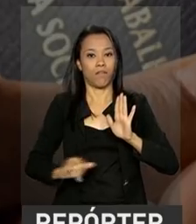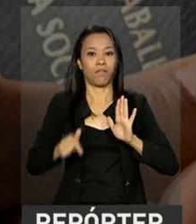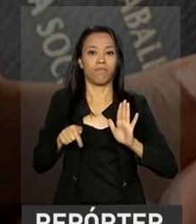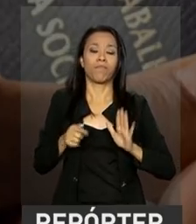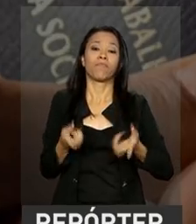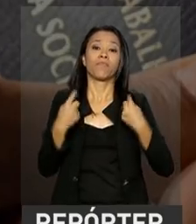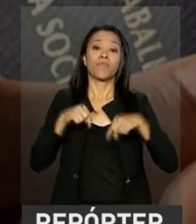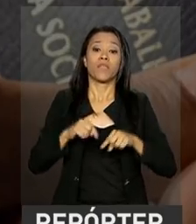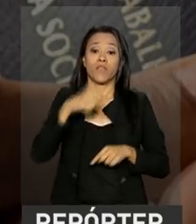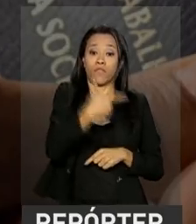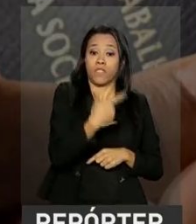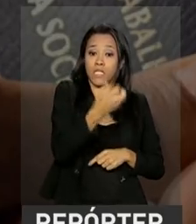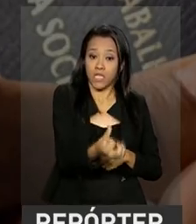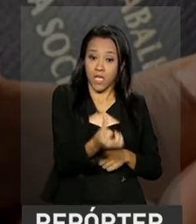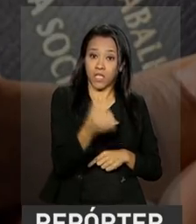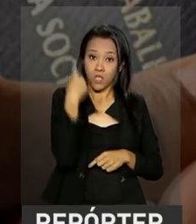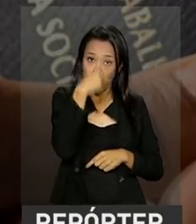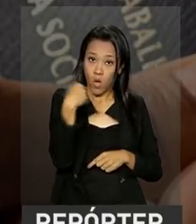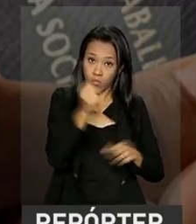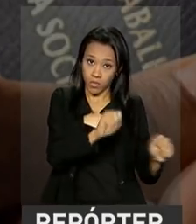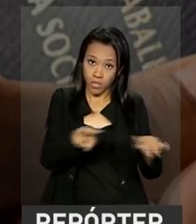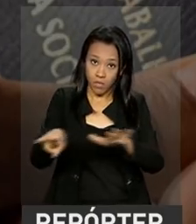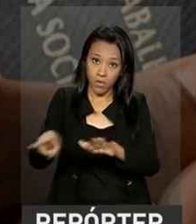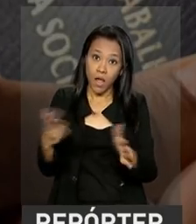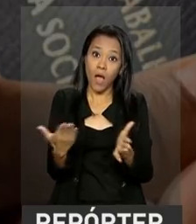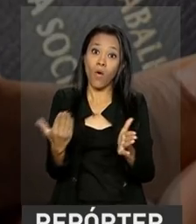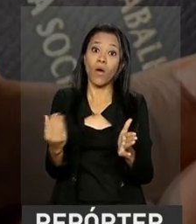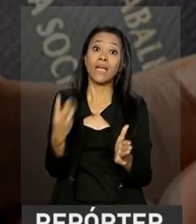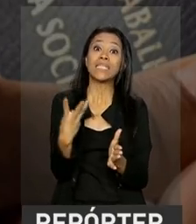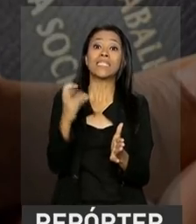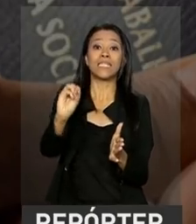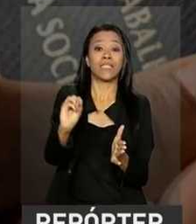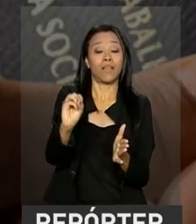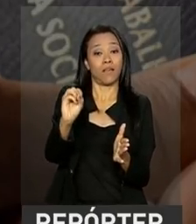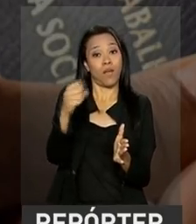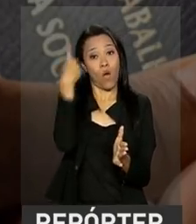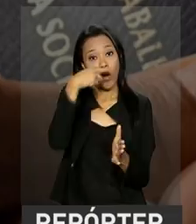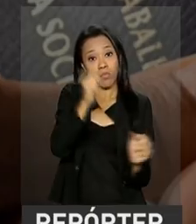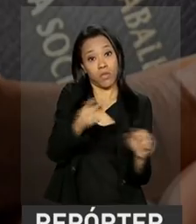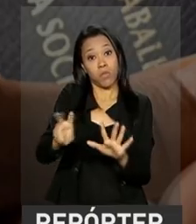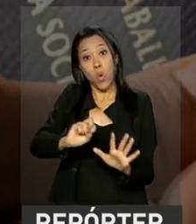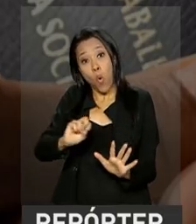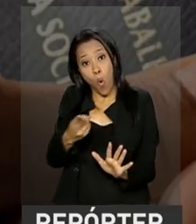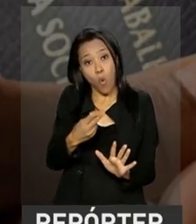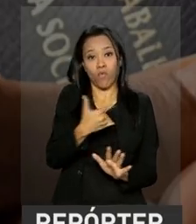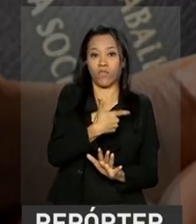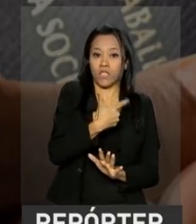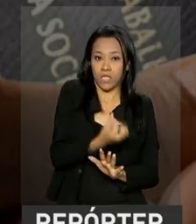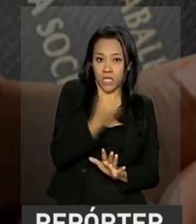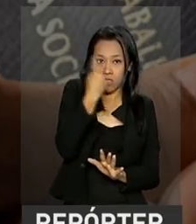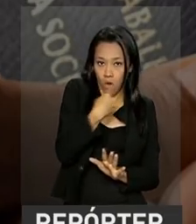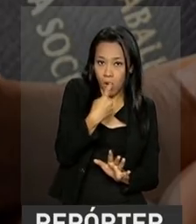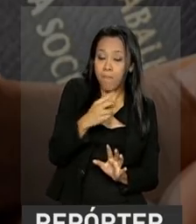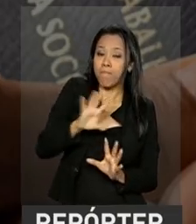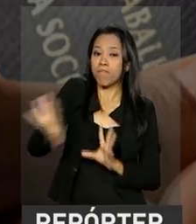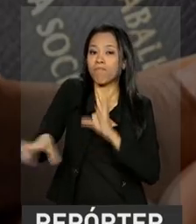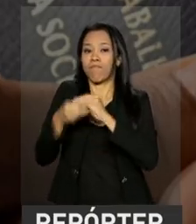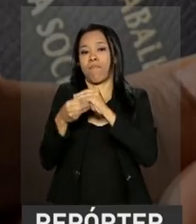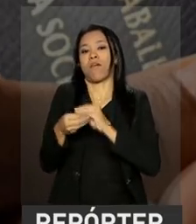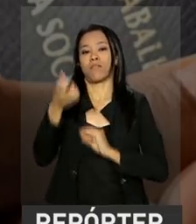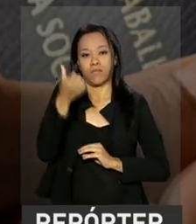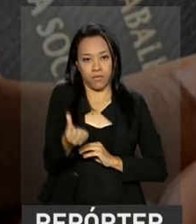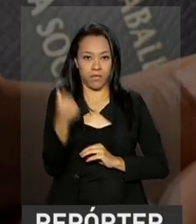passa de 26 horas semanais para 30 horas por semana ou para 26 horas semanais mais seis horas